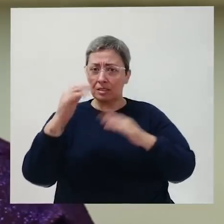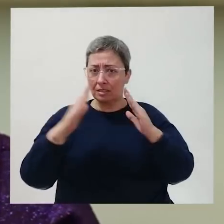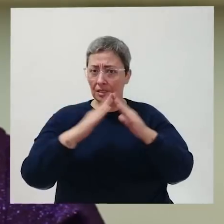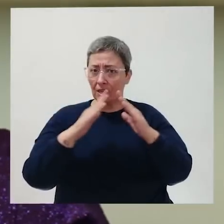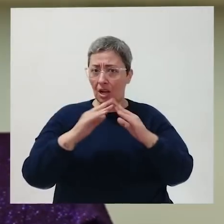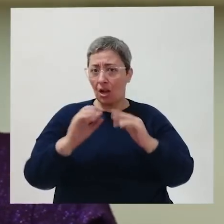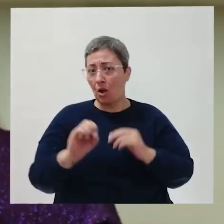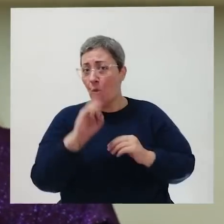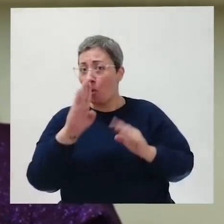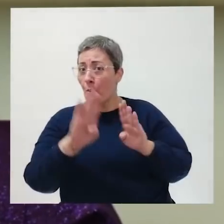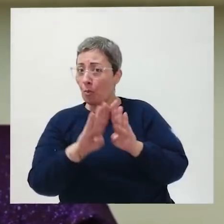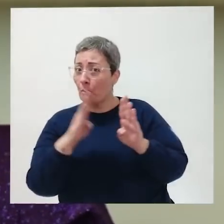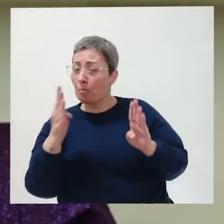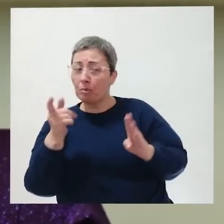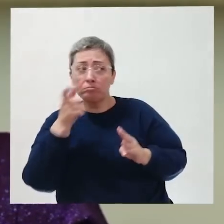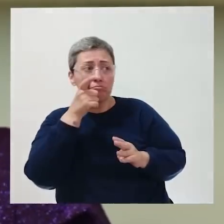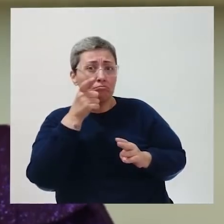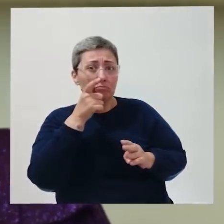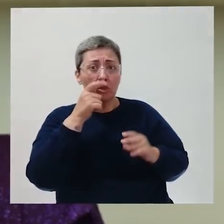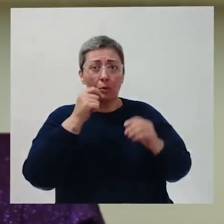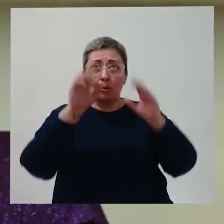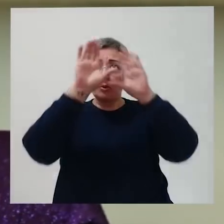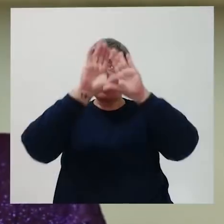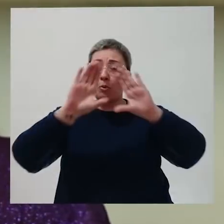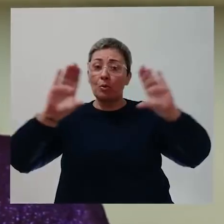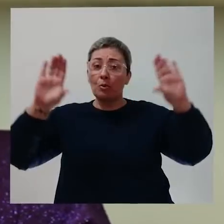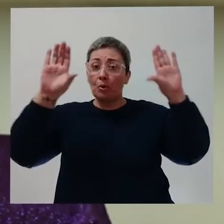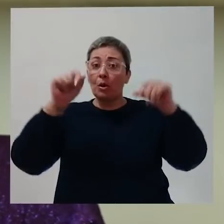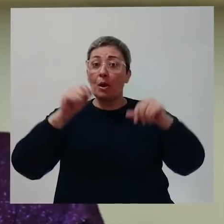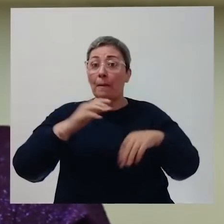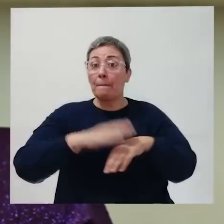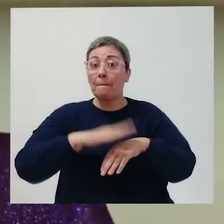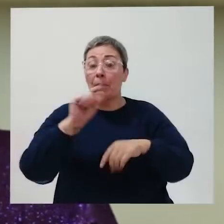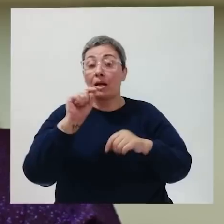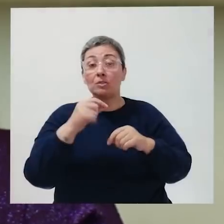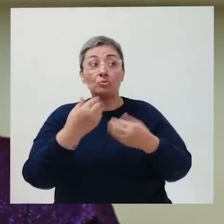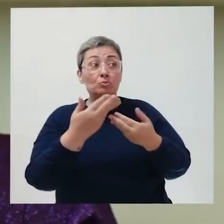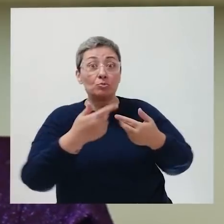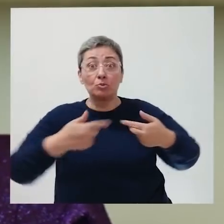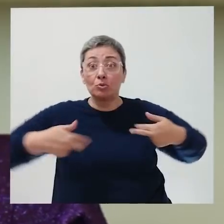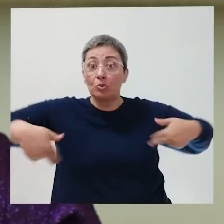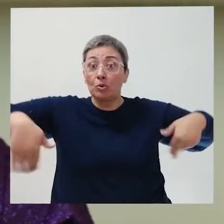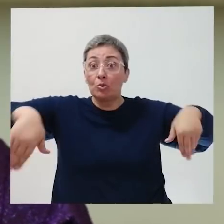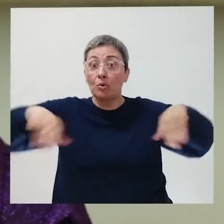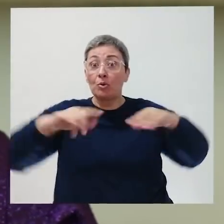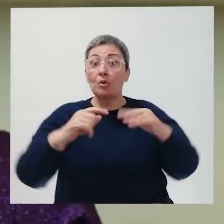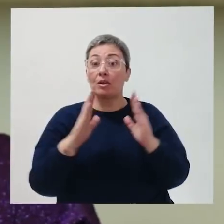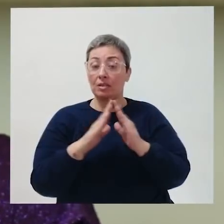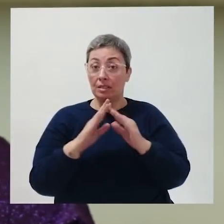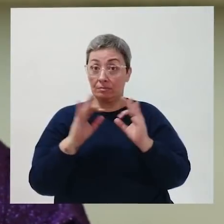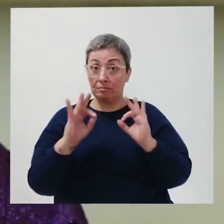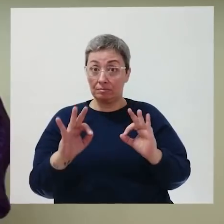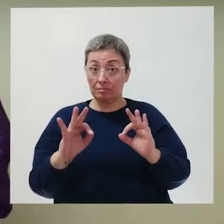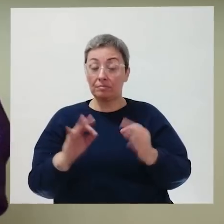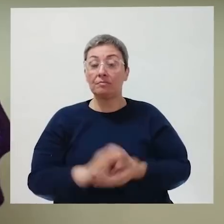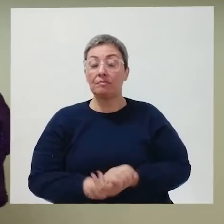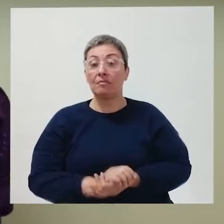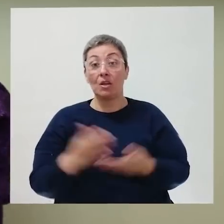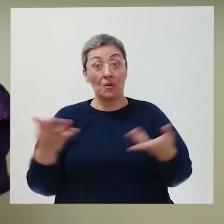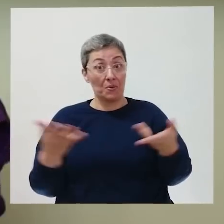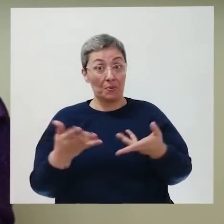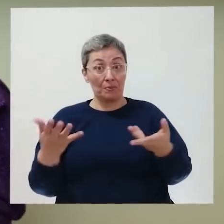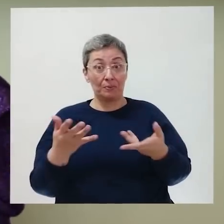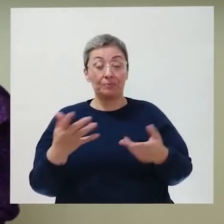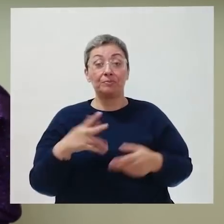ou porta e observasse o céu e o que mais compõe o entorno de sua casa, certo?